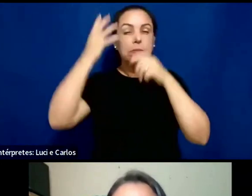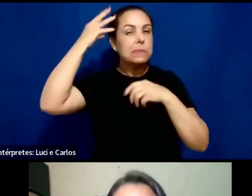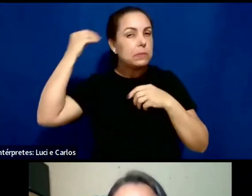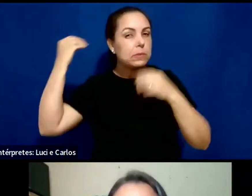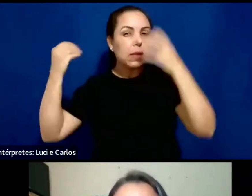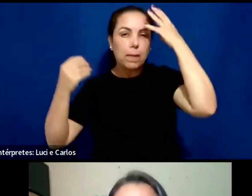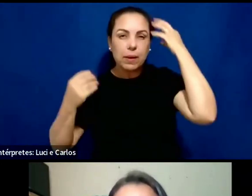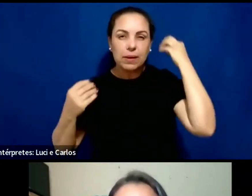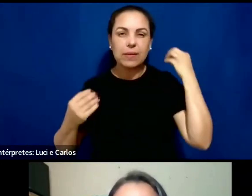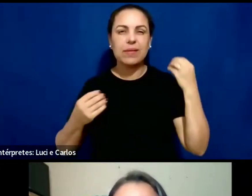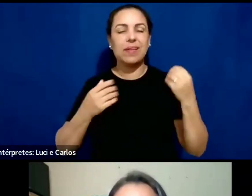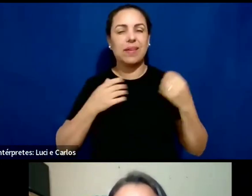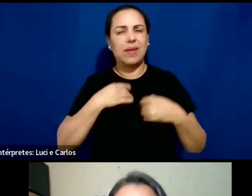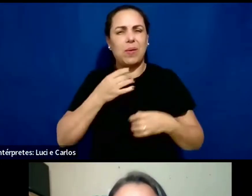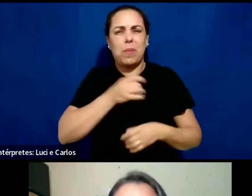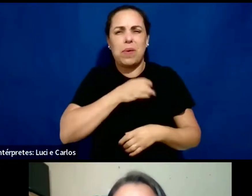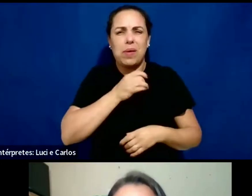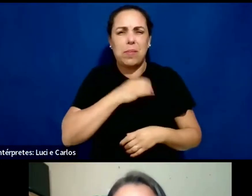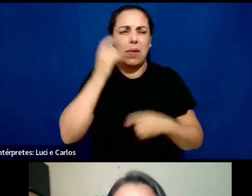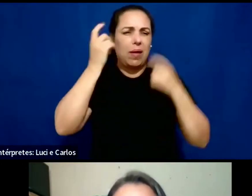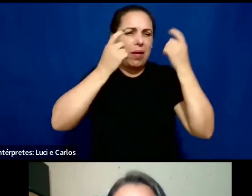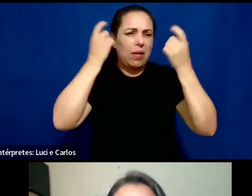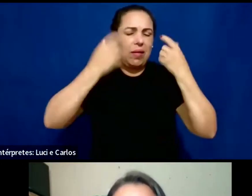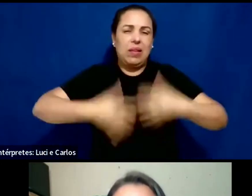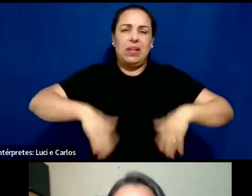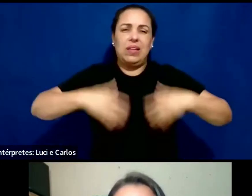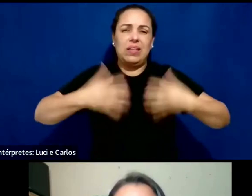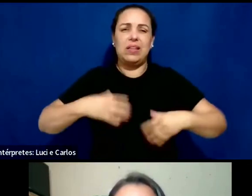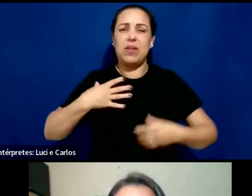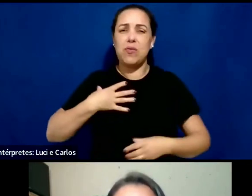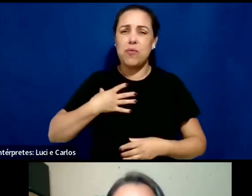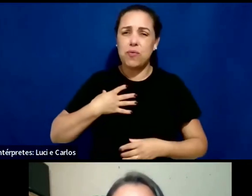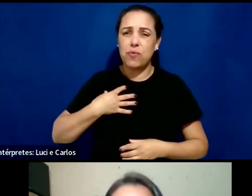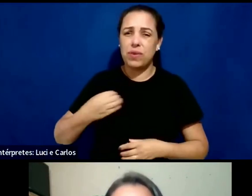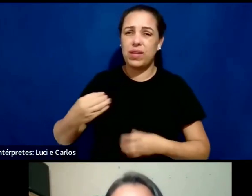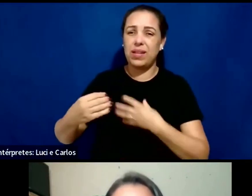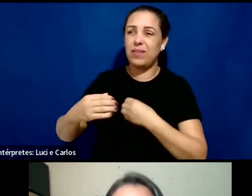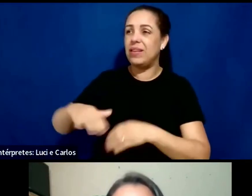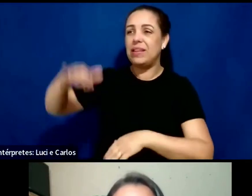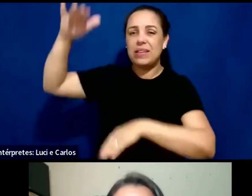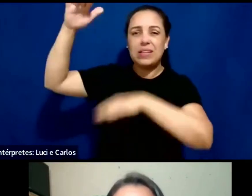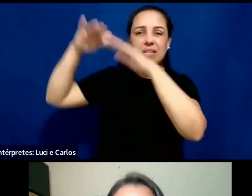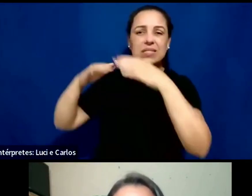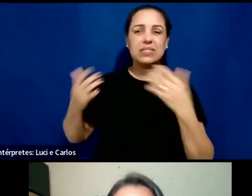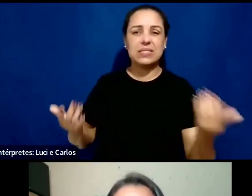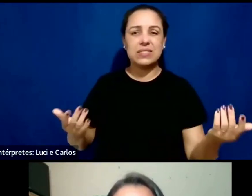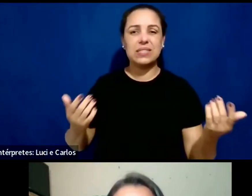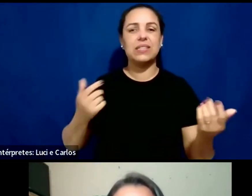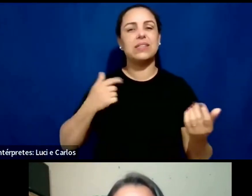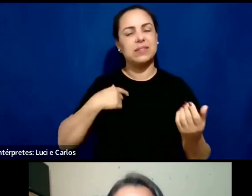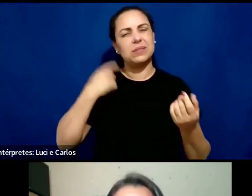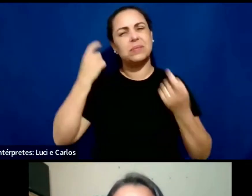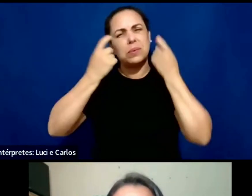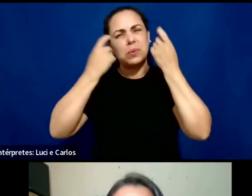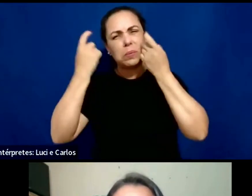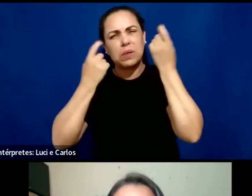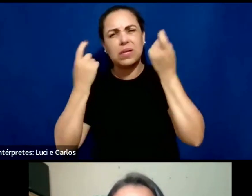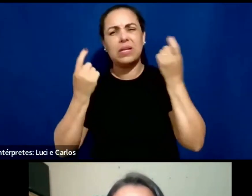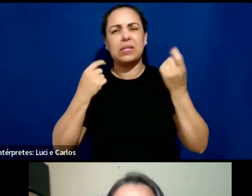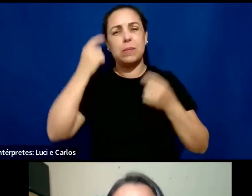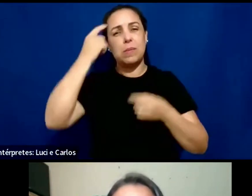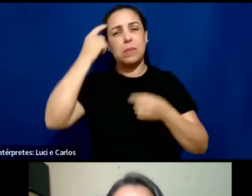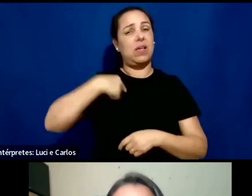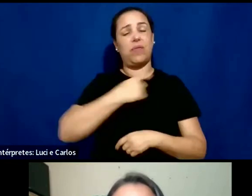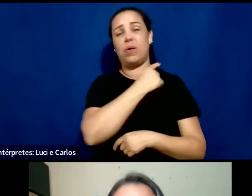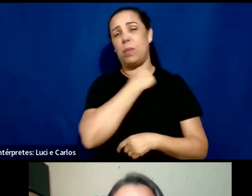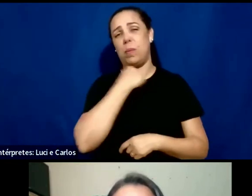Eu morria de medo de não conseguir ver os meus filhos crescerem, né? Então, e com as sequelas do tratamento, eu também tinha